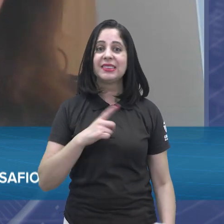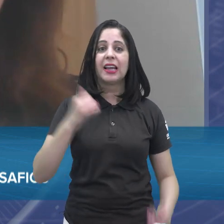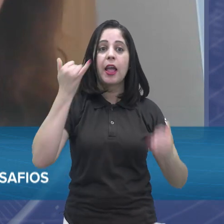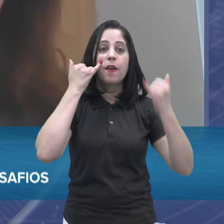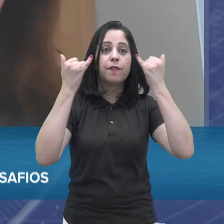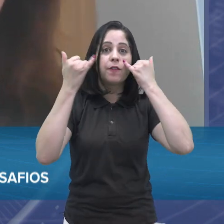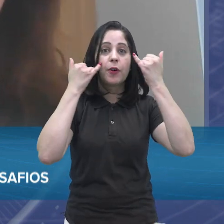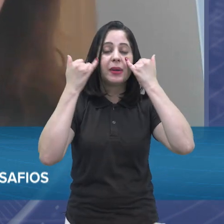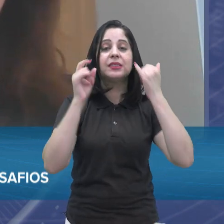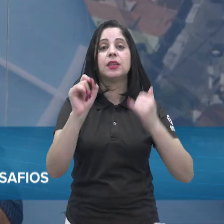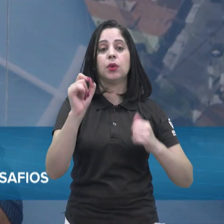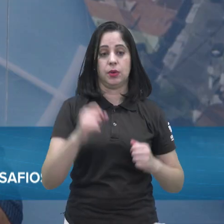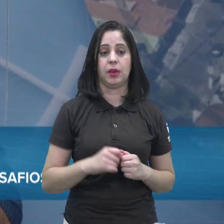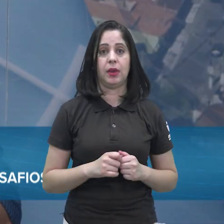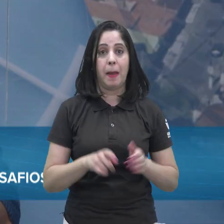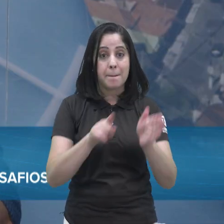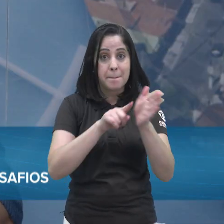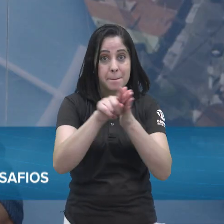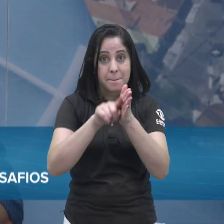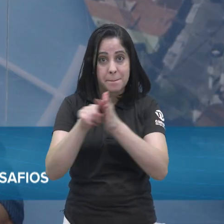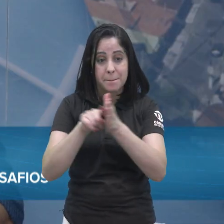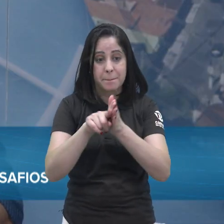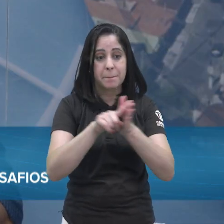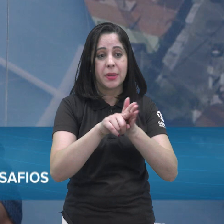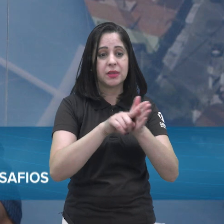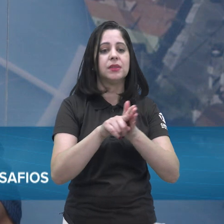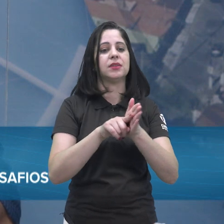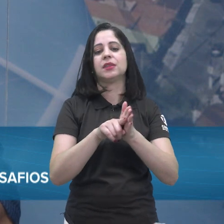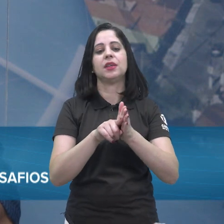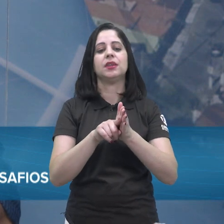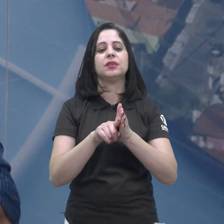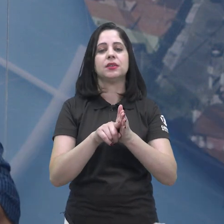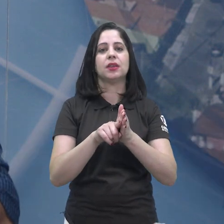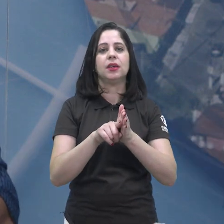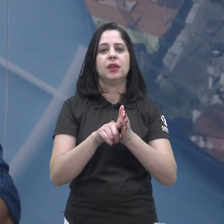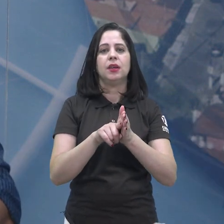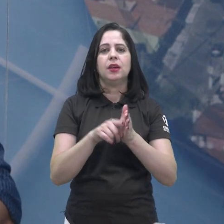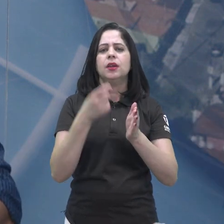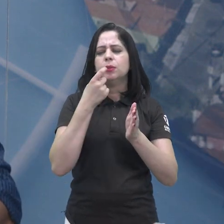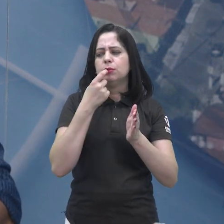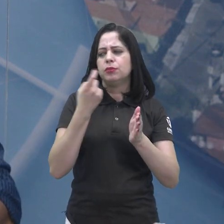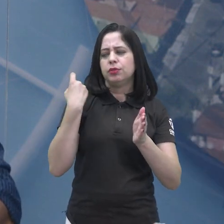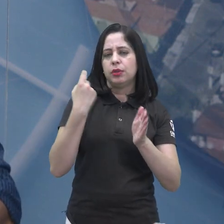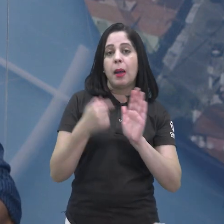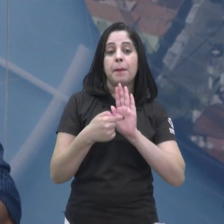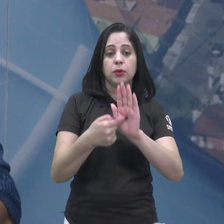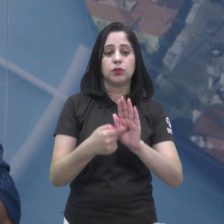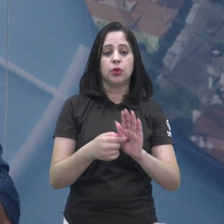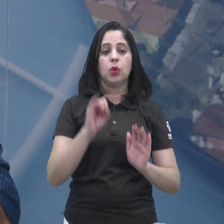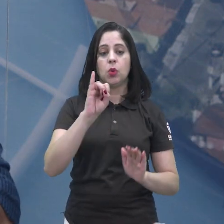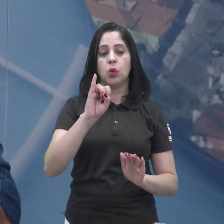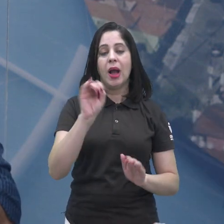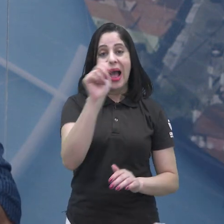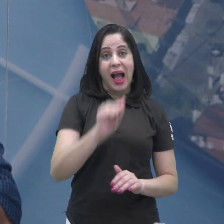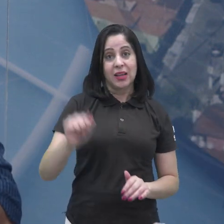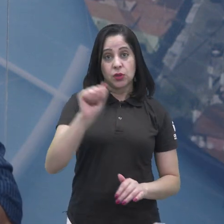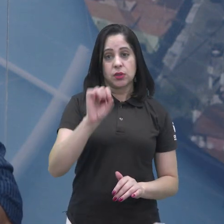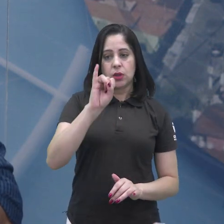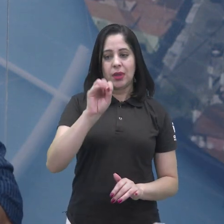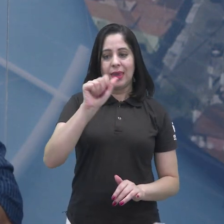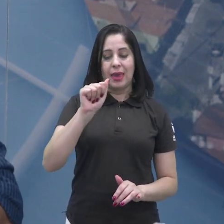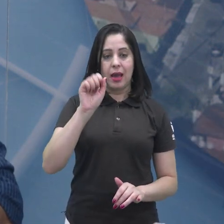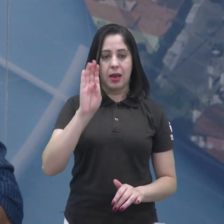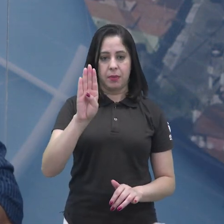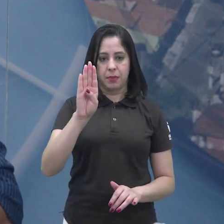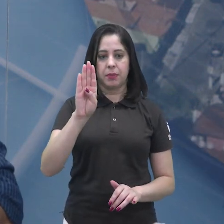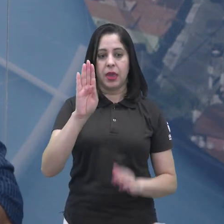uma outra informação muito bacana, um outro estudo que a gente traz aqui, divulgado há poucos meses pela IAB Brasil, que é uma